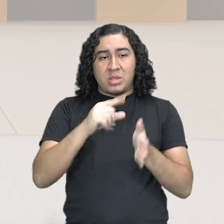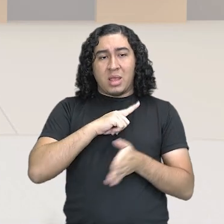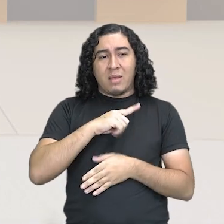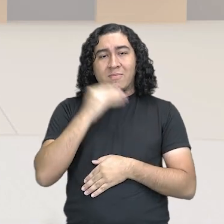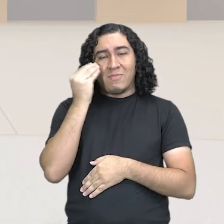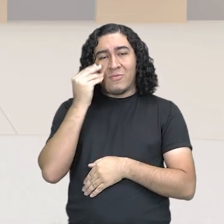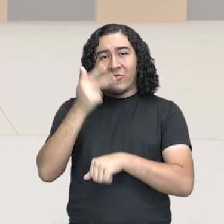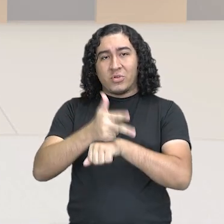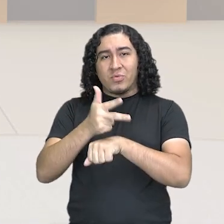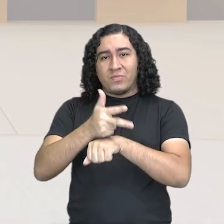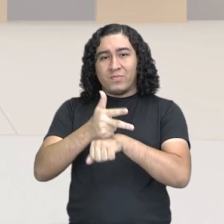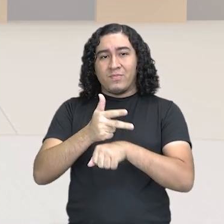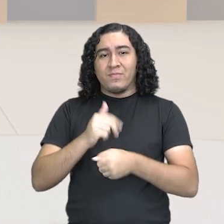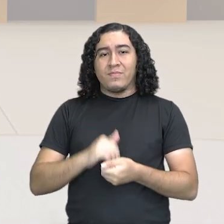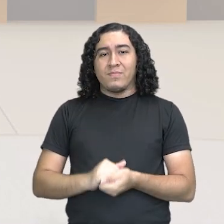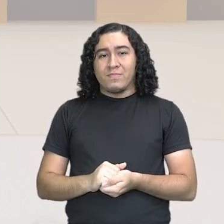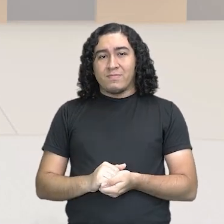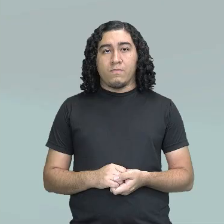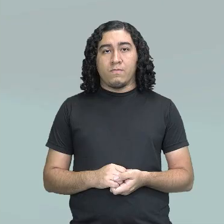vejam com a gente o vídeo.